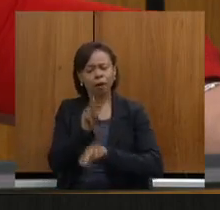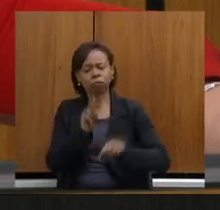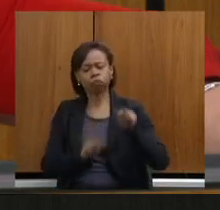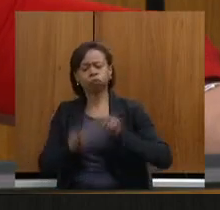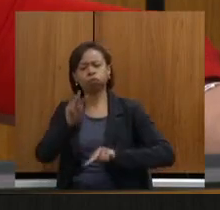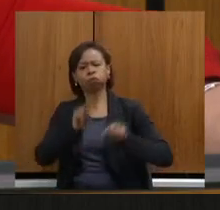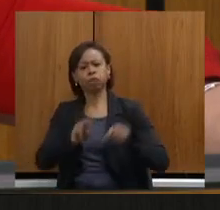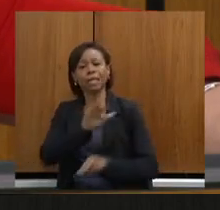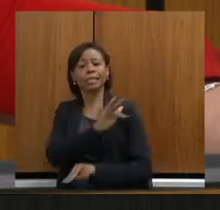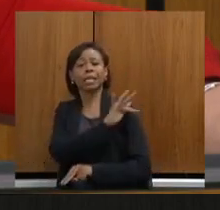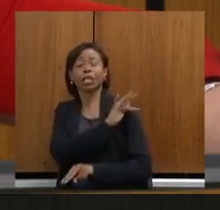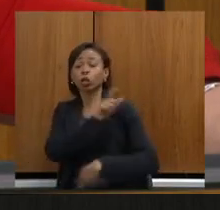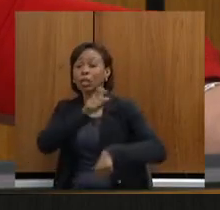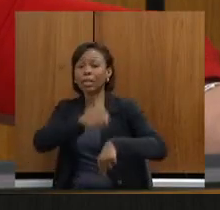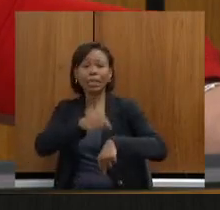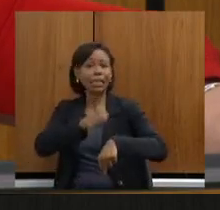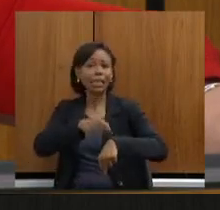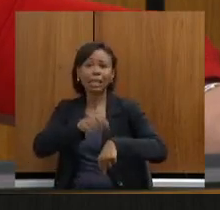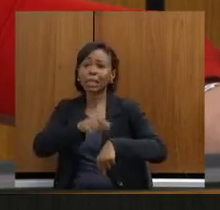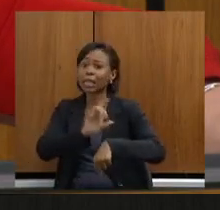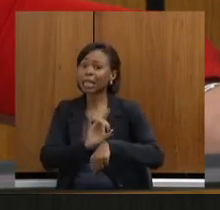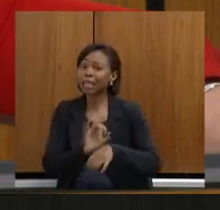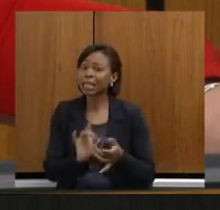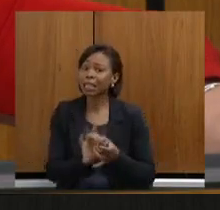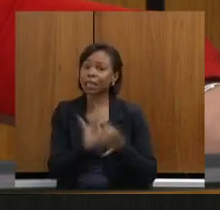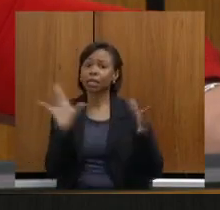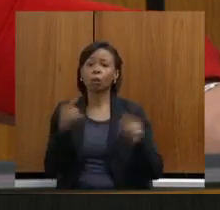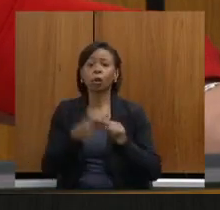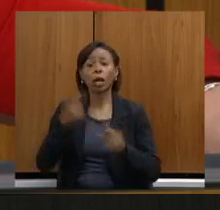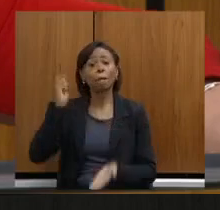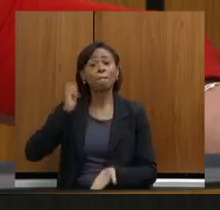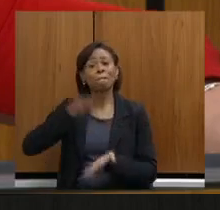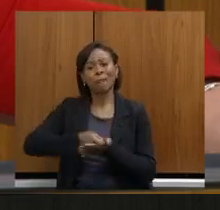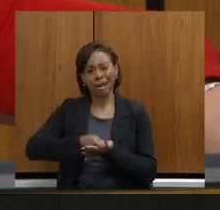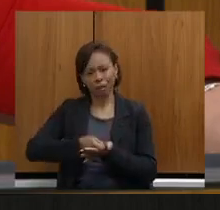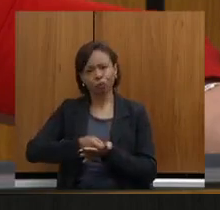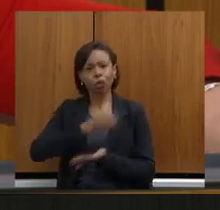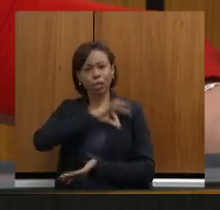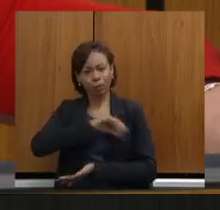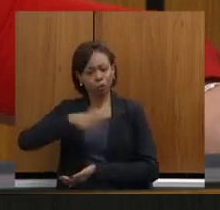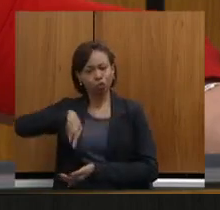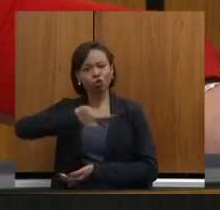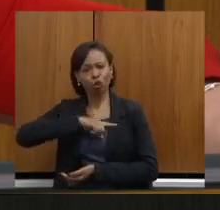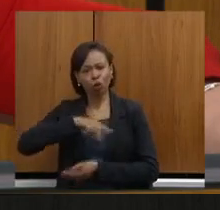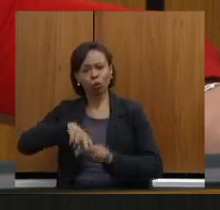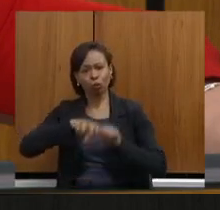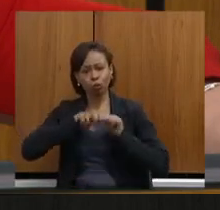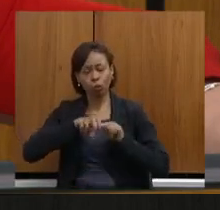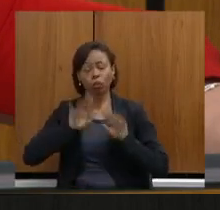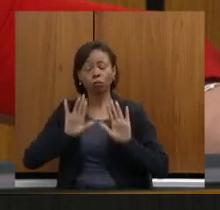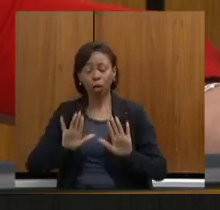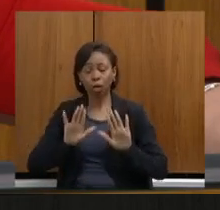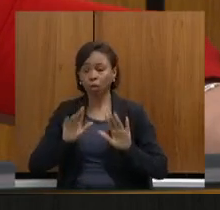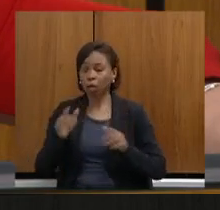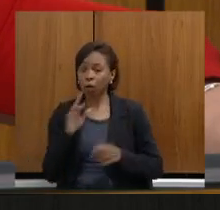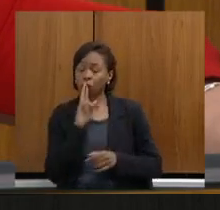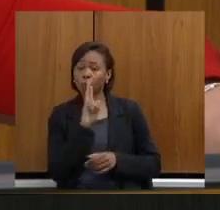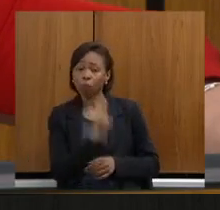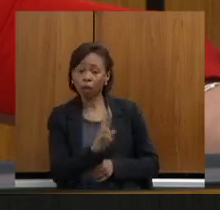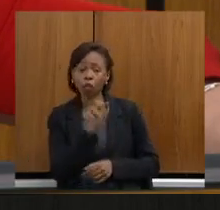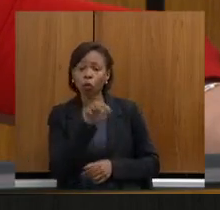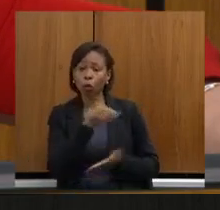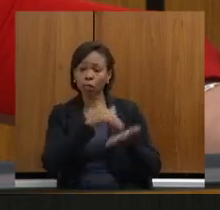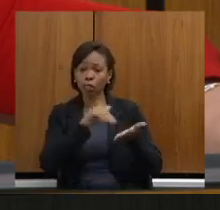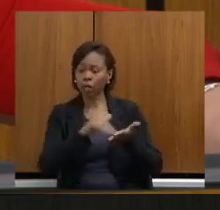o tempo do mundo porque nós somos pagos para exatamente fazer esse trabalho de fiscalização mas a réplica em relação é ao debate com a